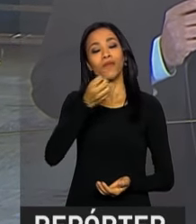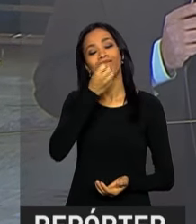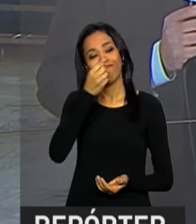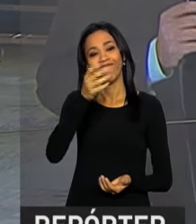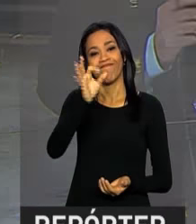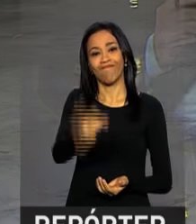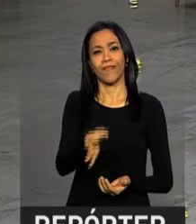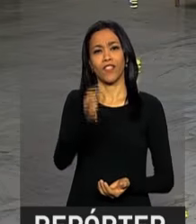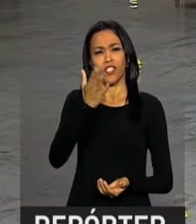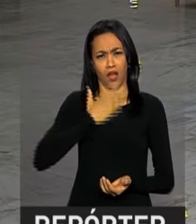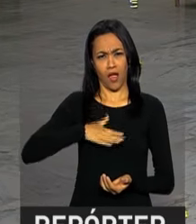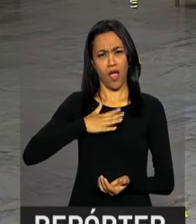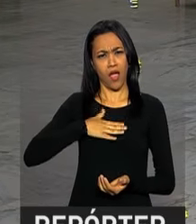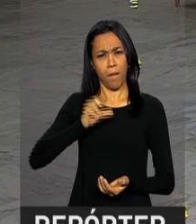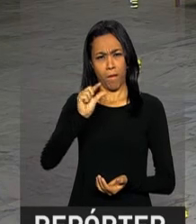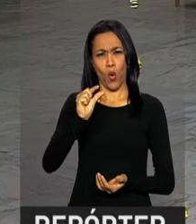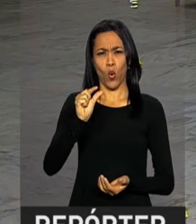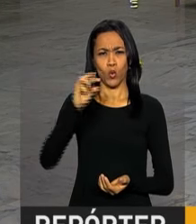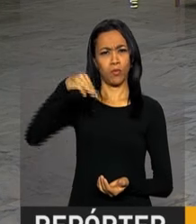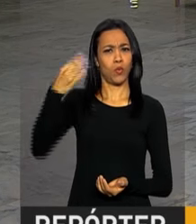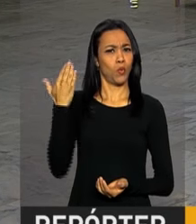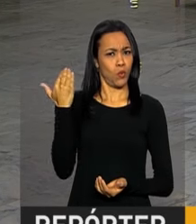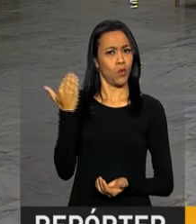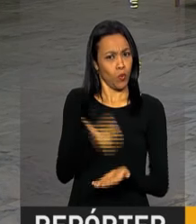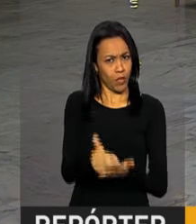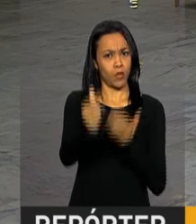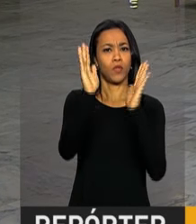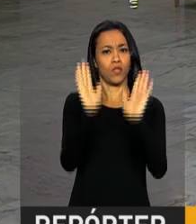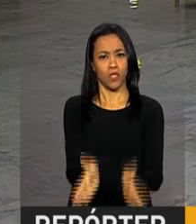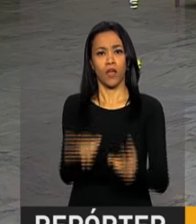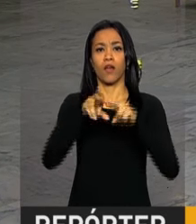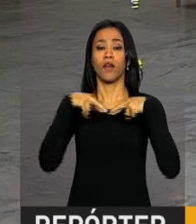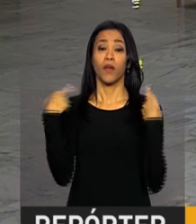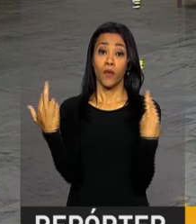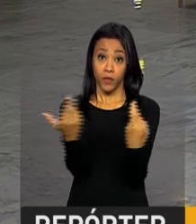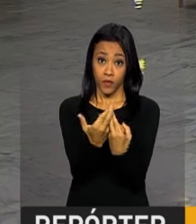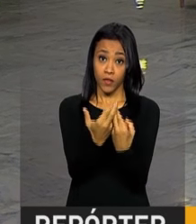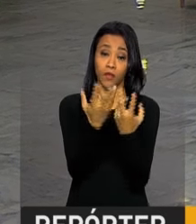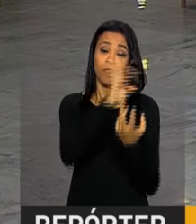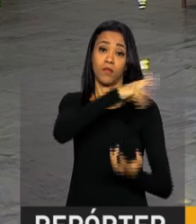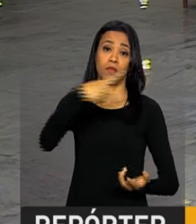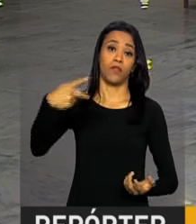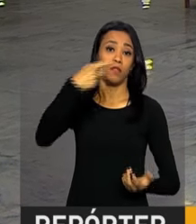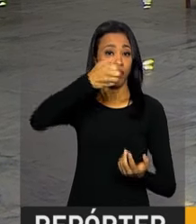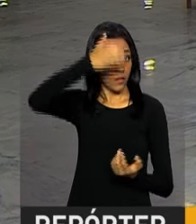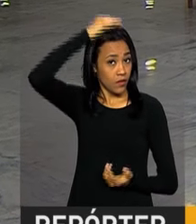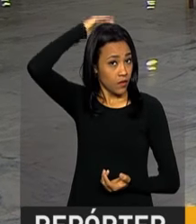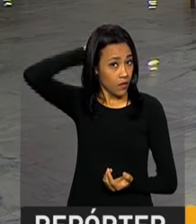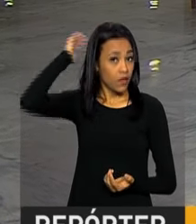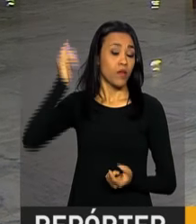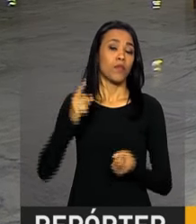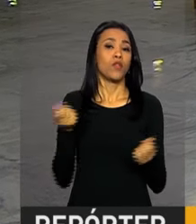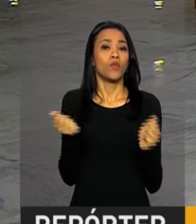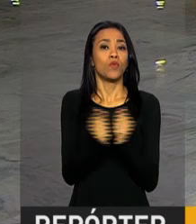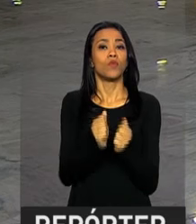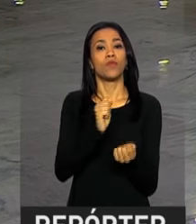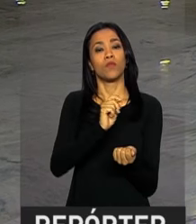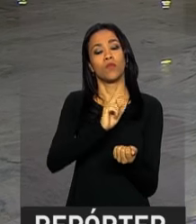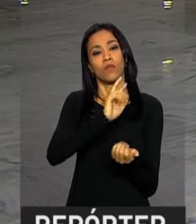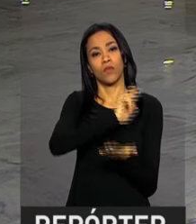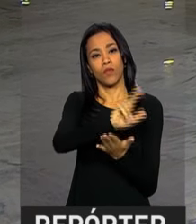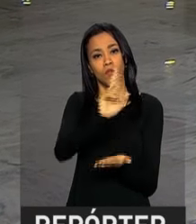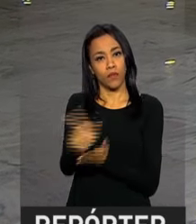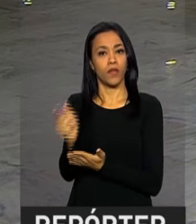verdade começou há poucos minutos, já acabou de começar essa reunião do presidente em exercício Michel Temer com ministros do